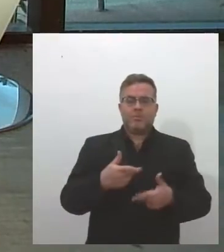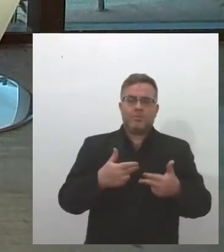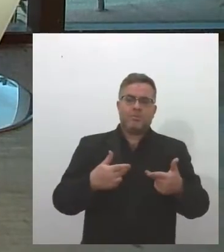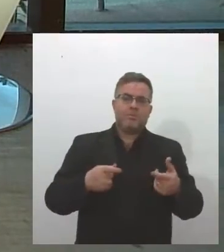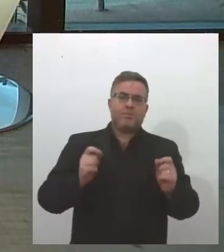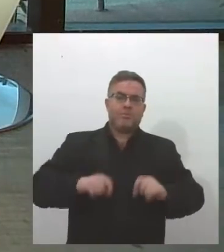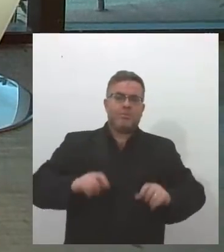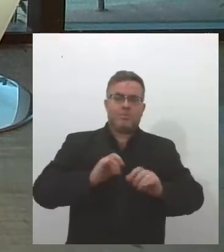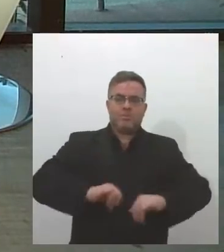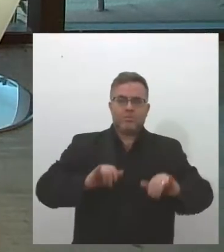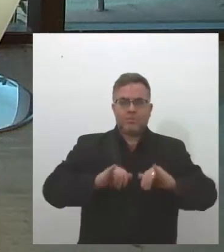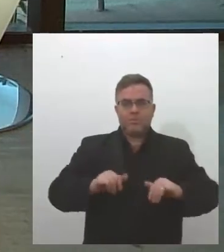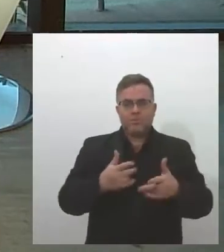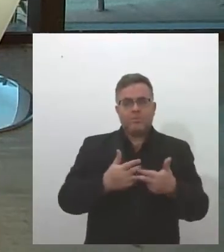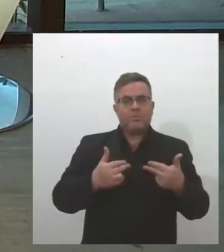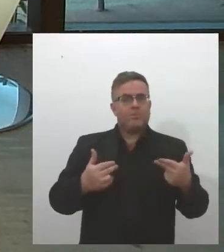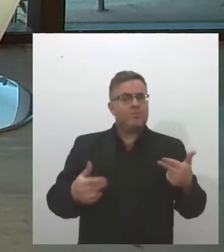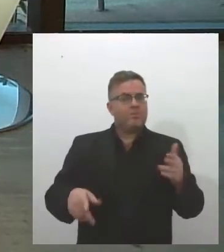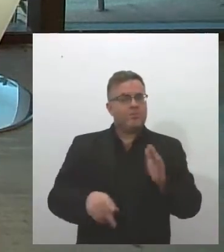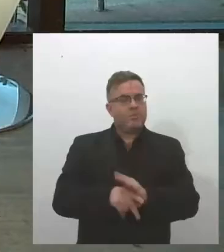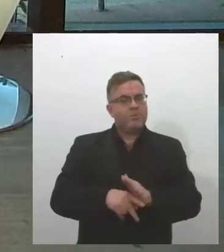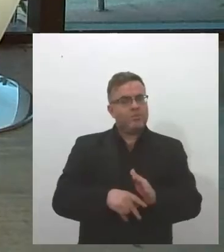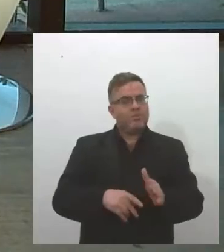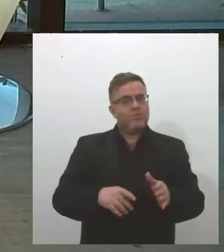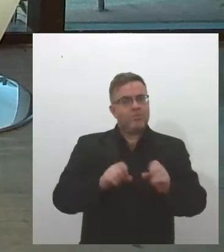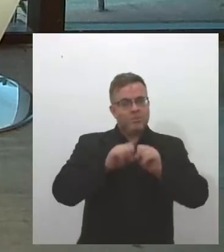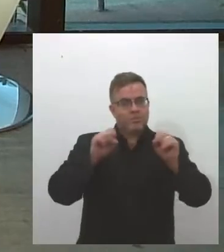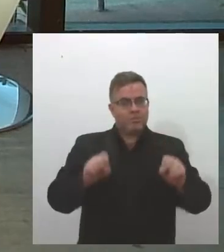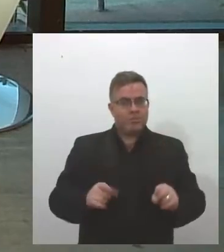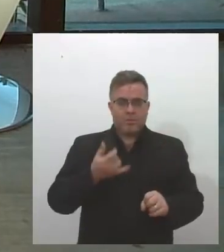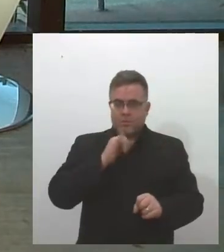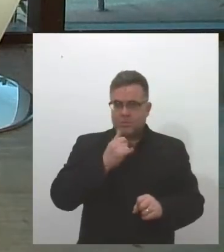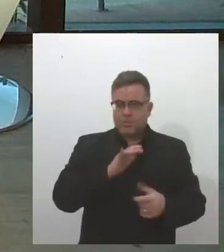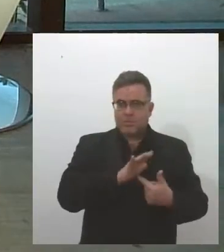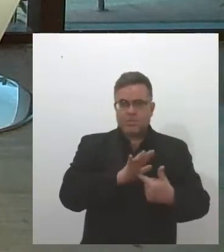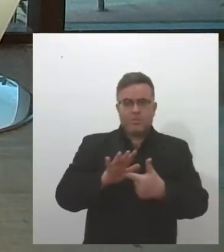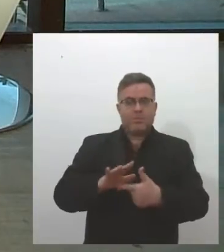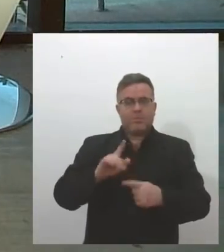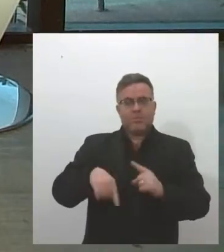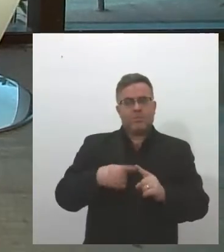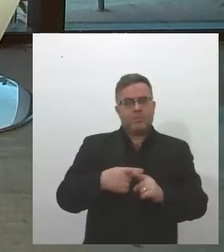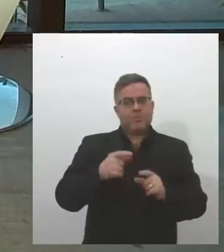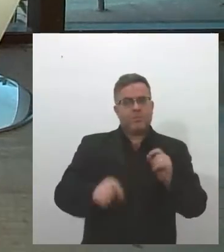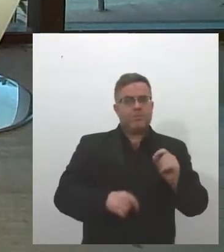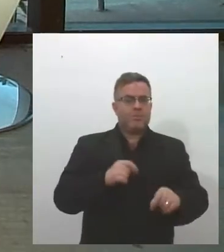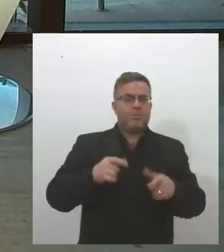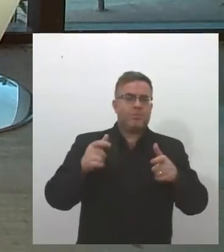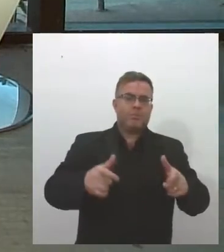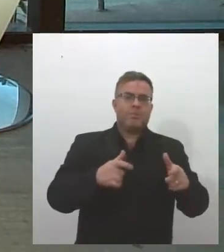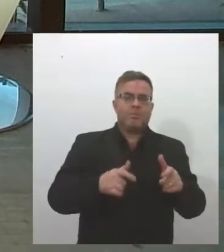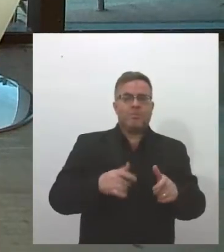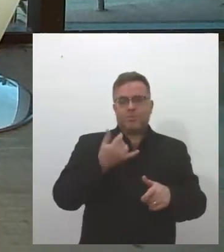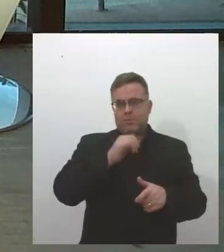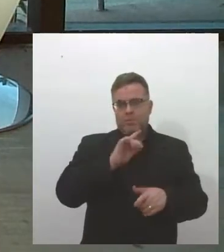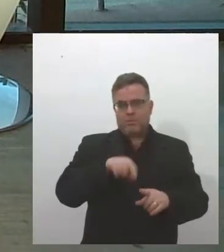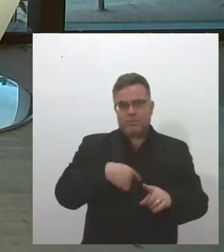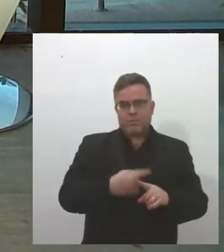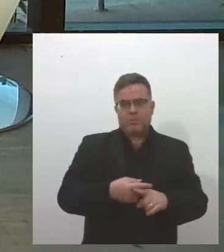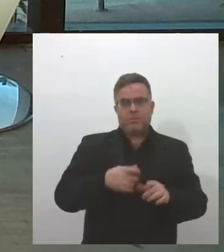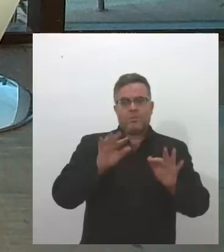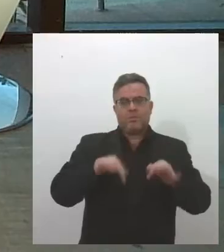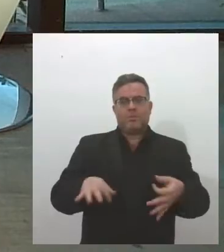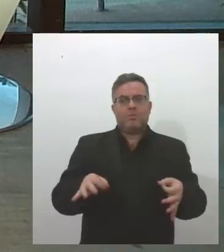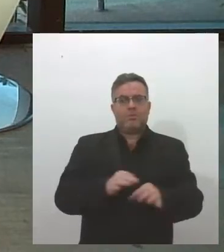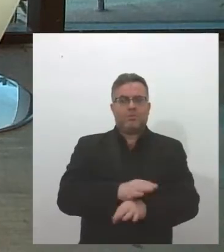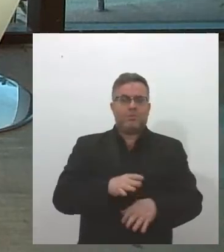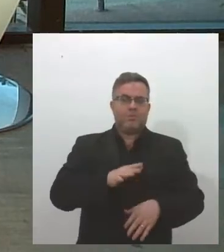pelo Operador Nacional do Sistema Elétrico apontam para um maior risco de escassez de energia até o fim da